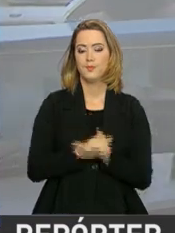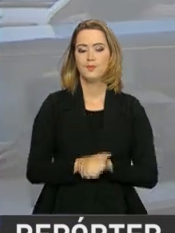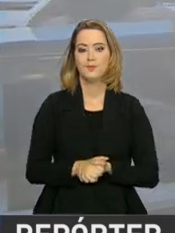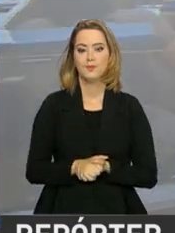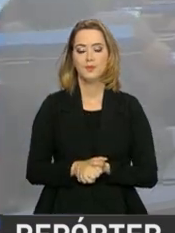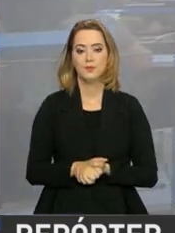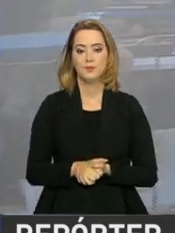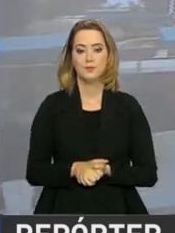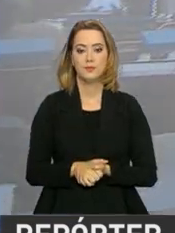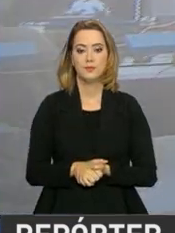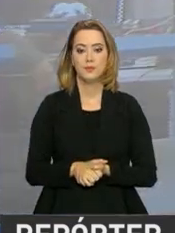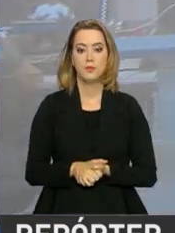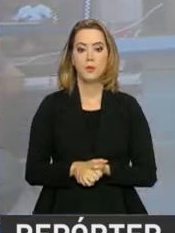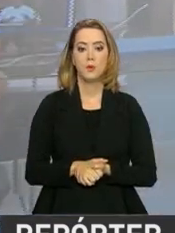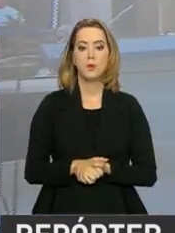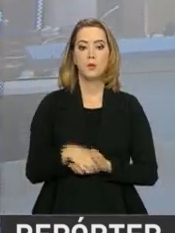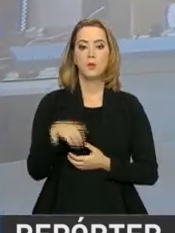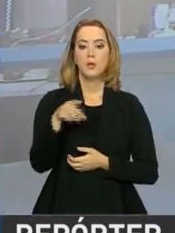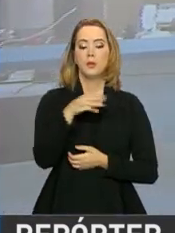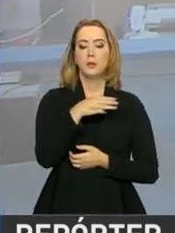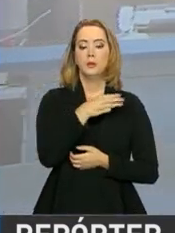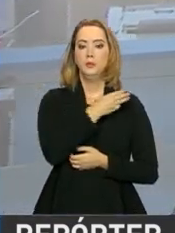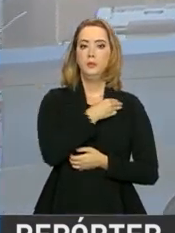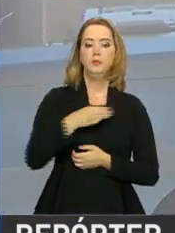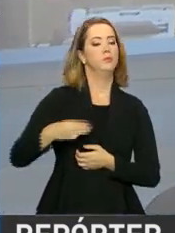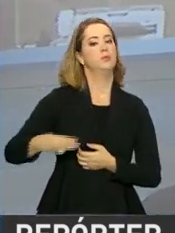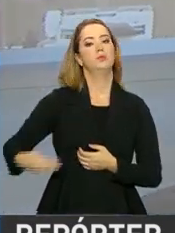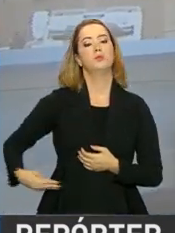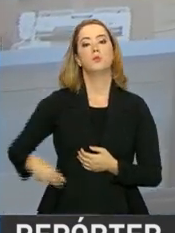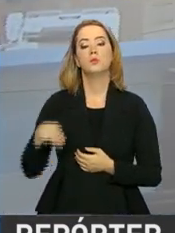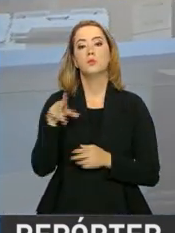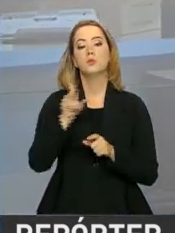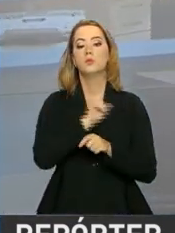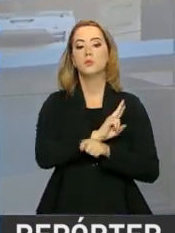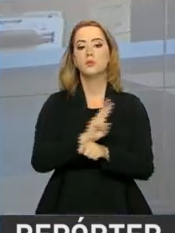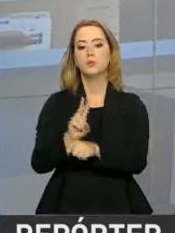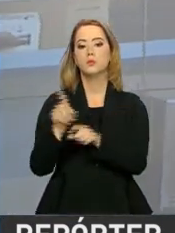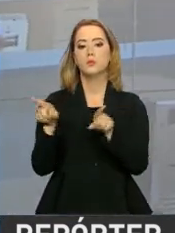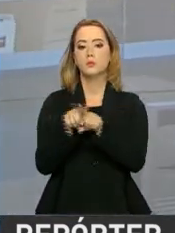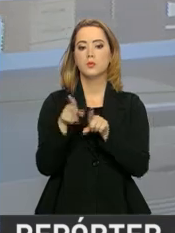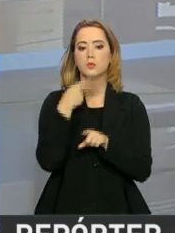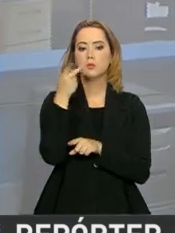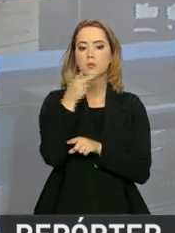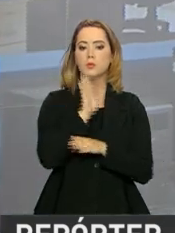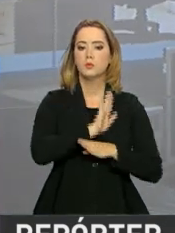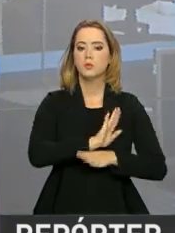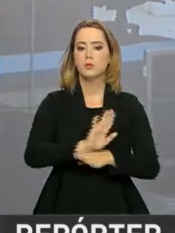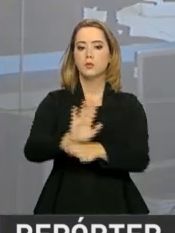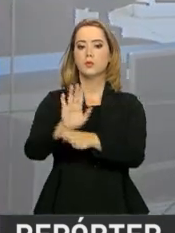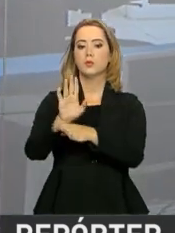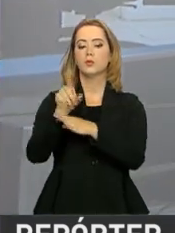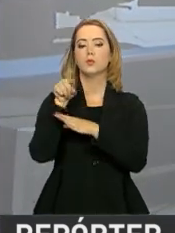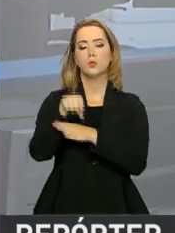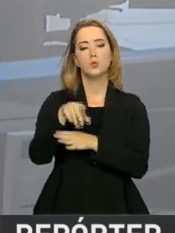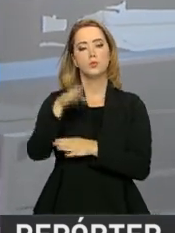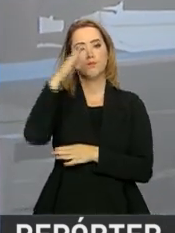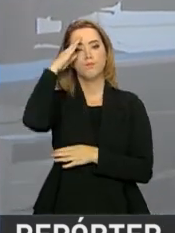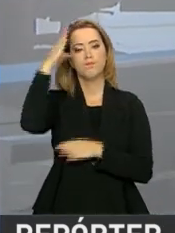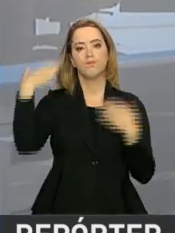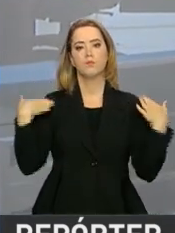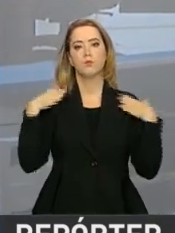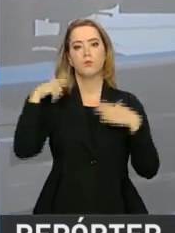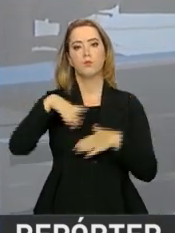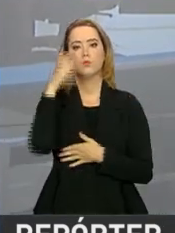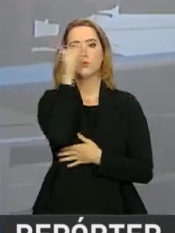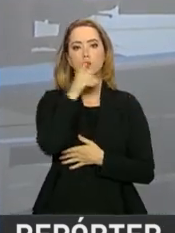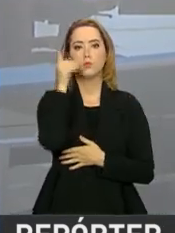Planalto. E o ministro da Defesa também falou sobre o apoio das Forças Armadas nas eleições municipais neste domingo. As informações